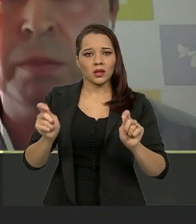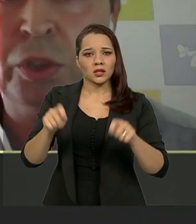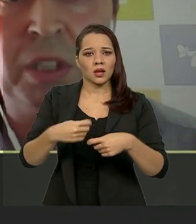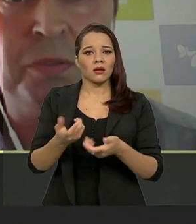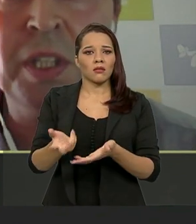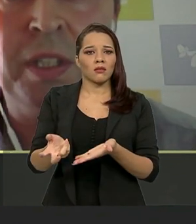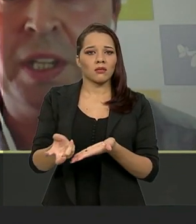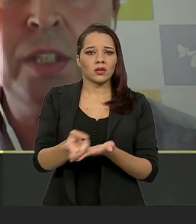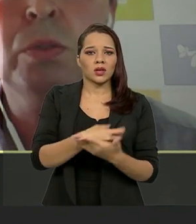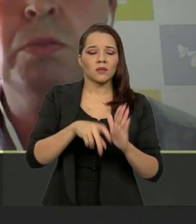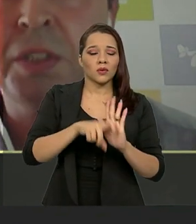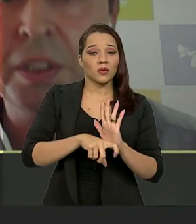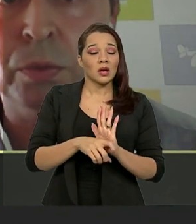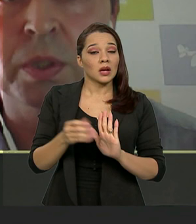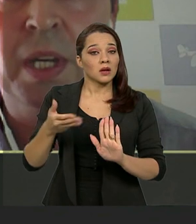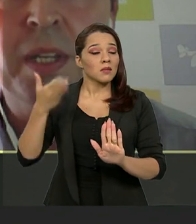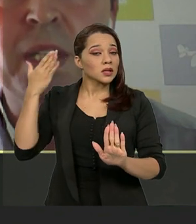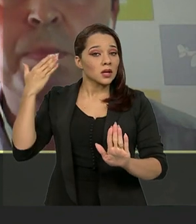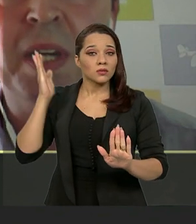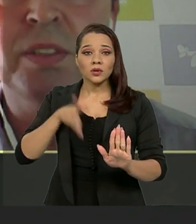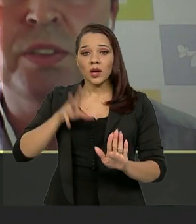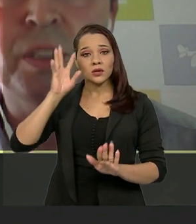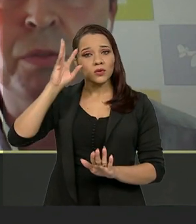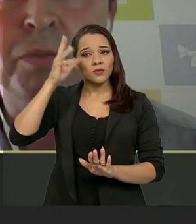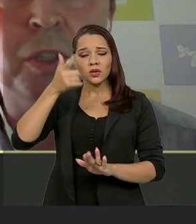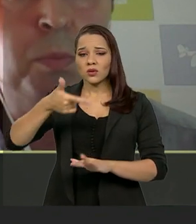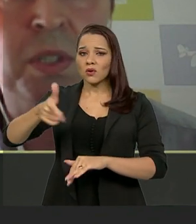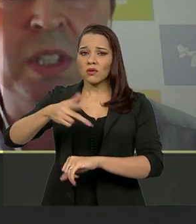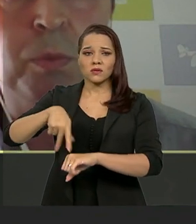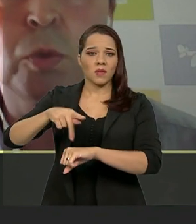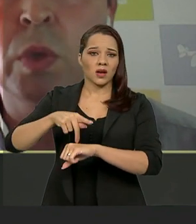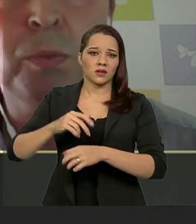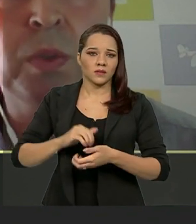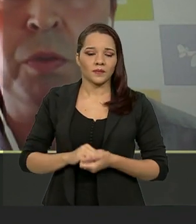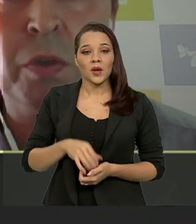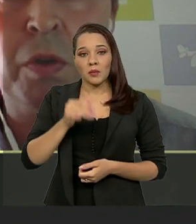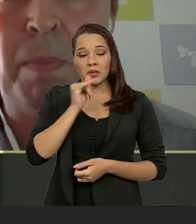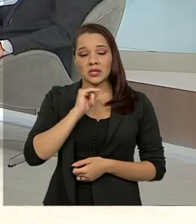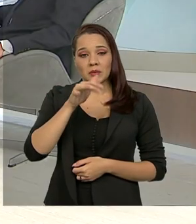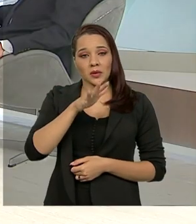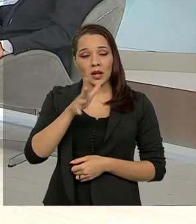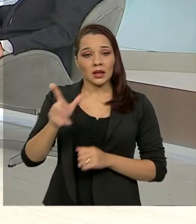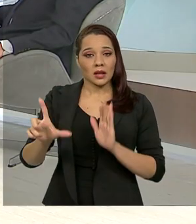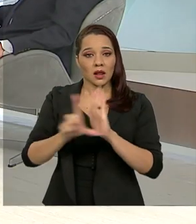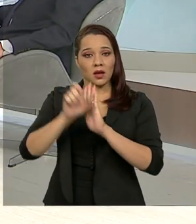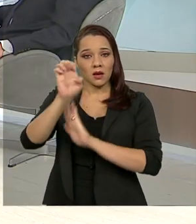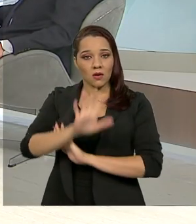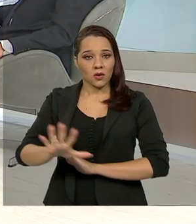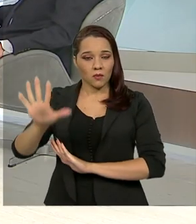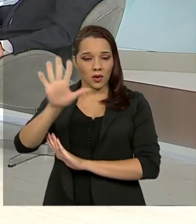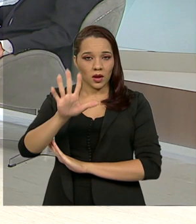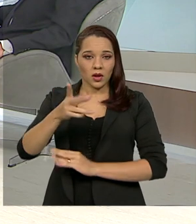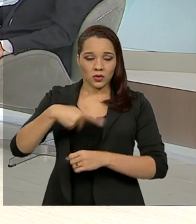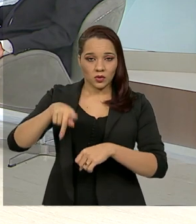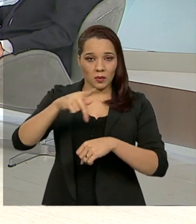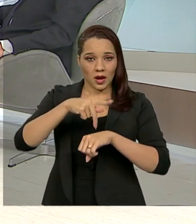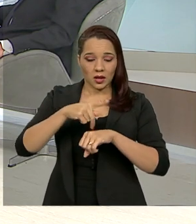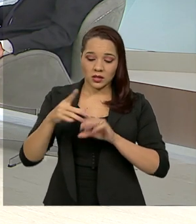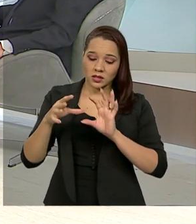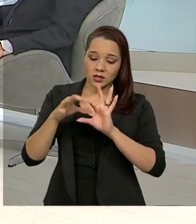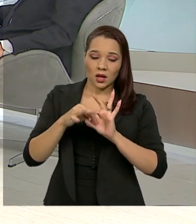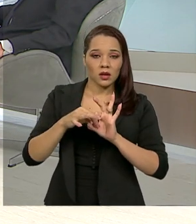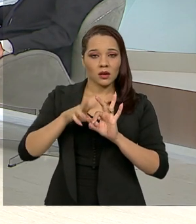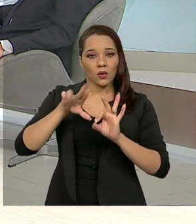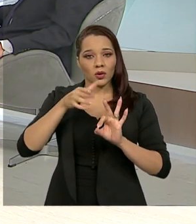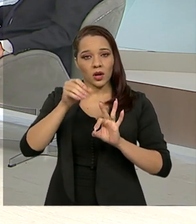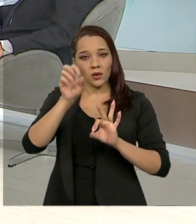muito tempo já foi resolvido em países desenvolvidos. Por exemplo, no âmbito da União Europeia, dos países membros da União Europeia, essa questão já